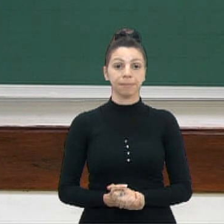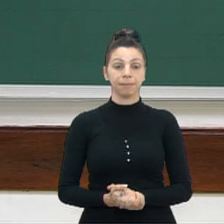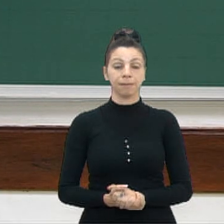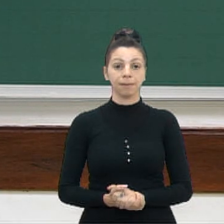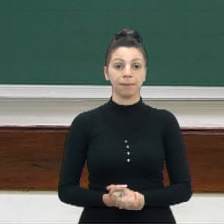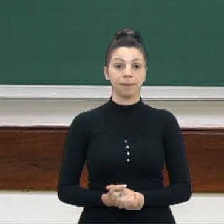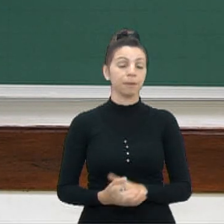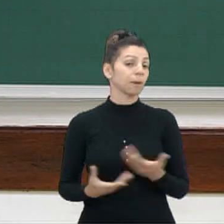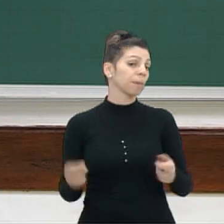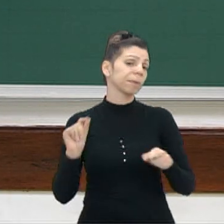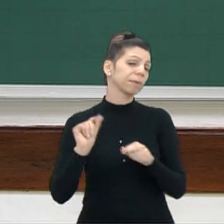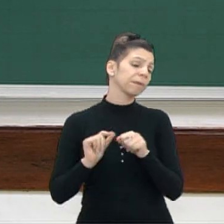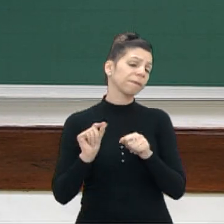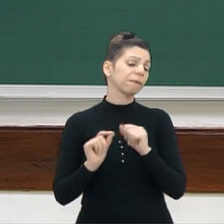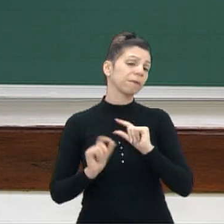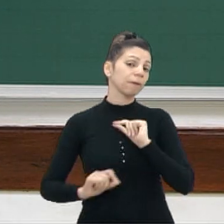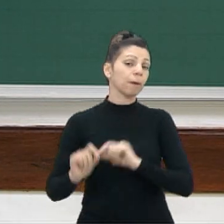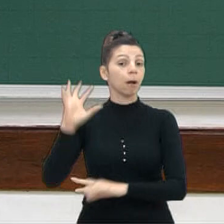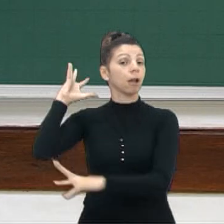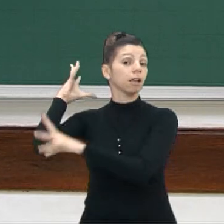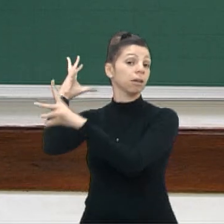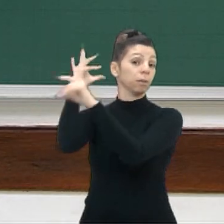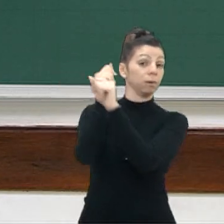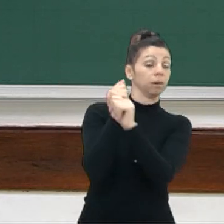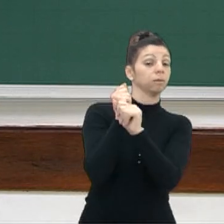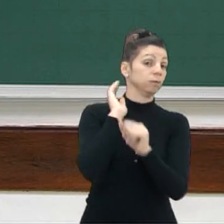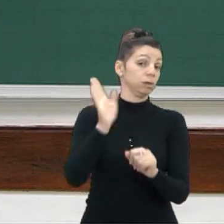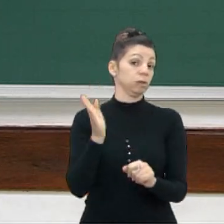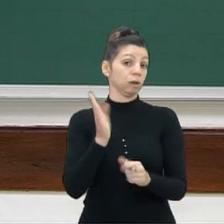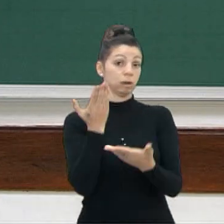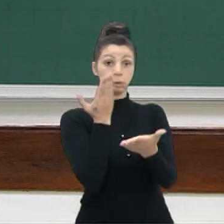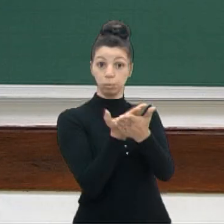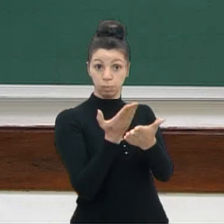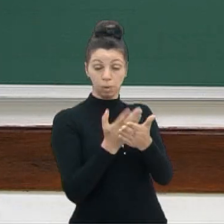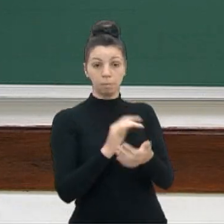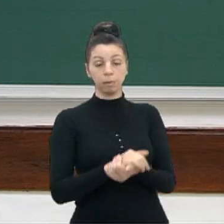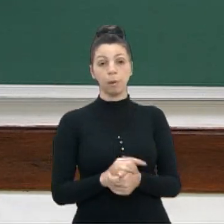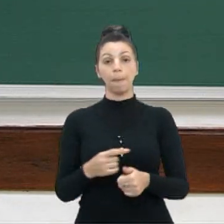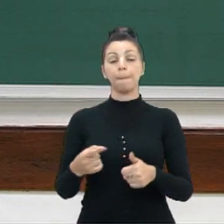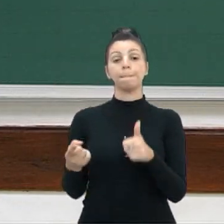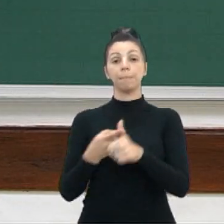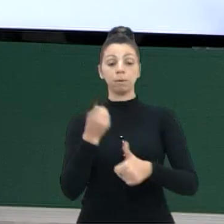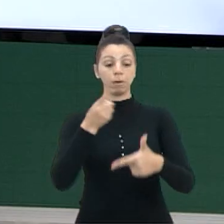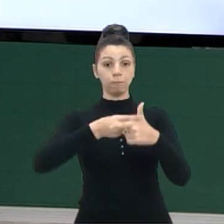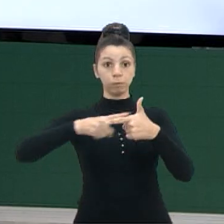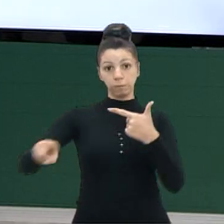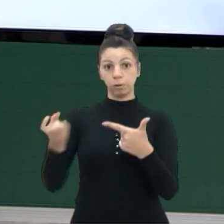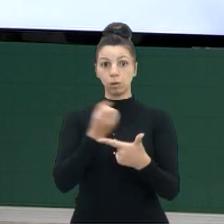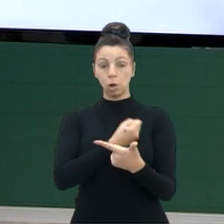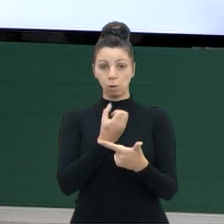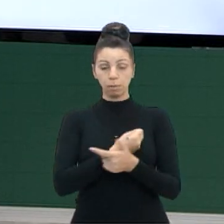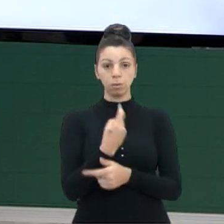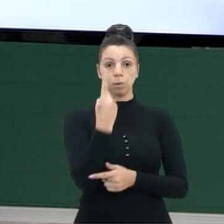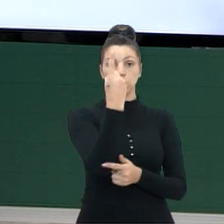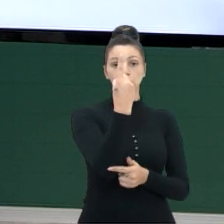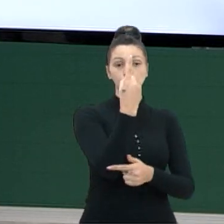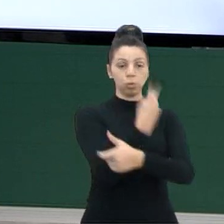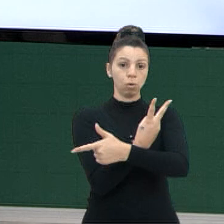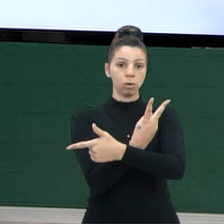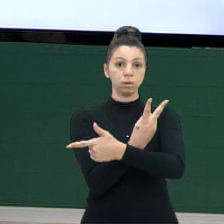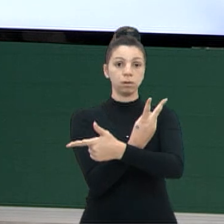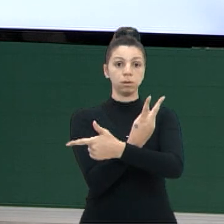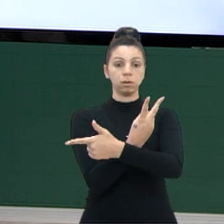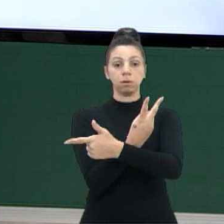O que eu vou fazer? Recordando o que nós já vimos, primeiro eu vou dividir a parte numérica. 12 divididos por